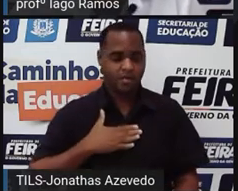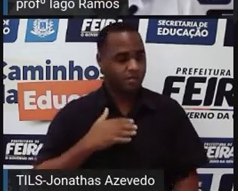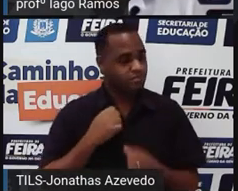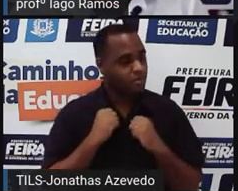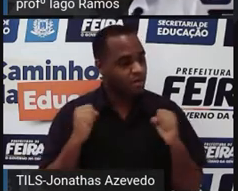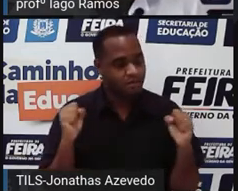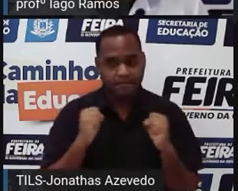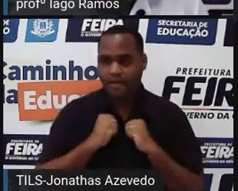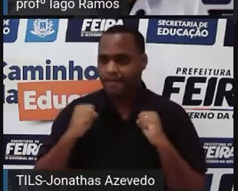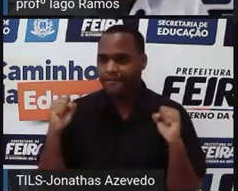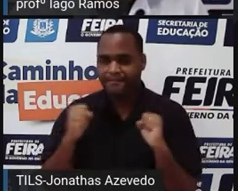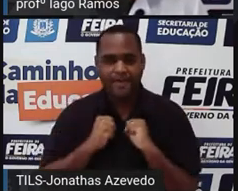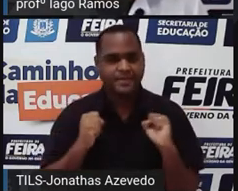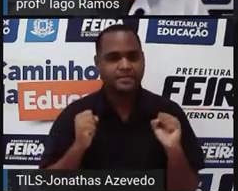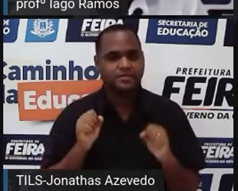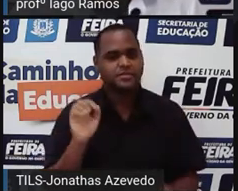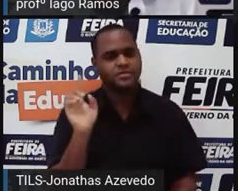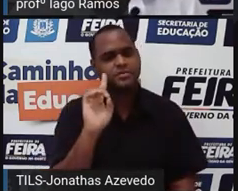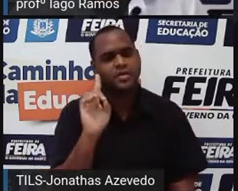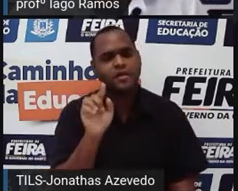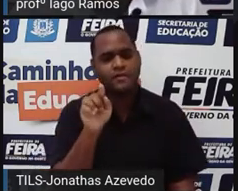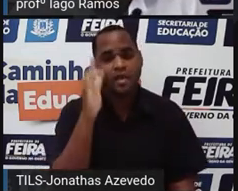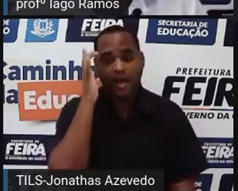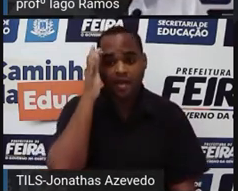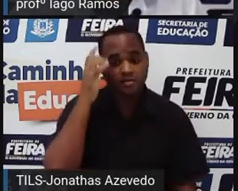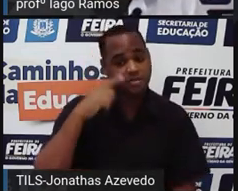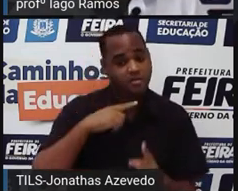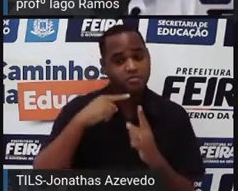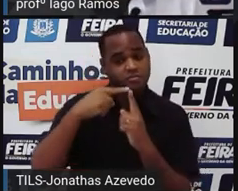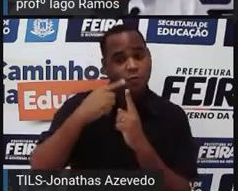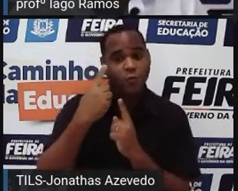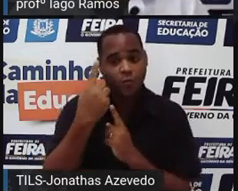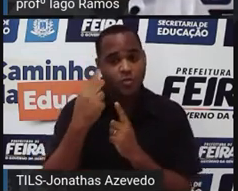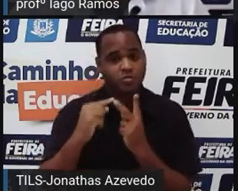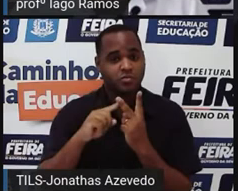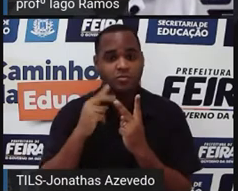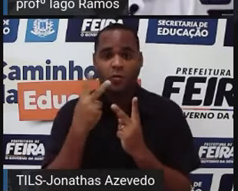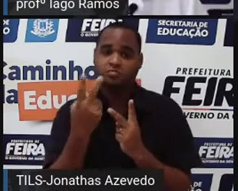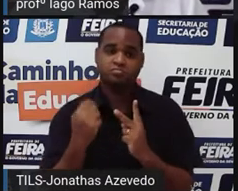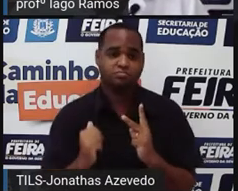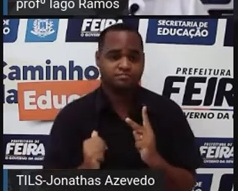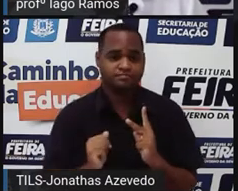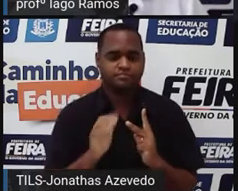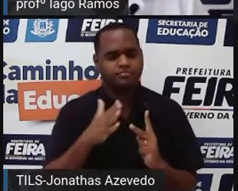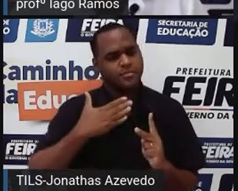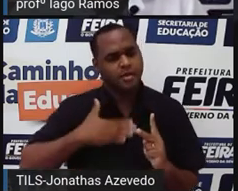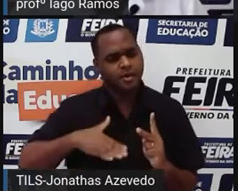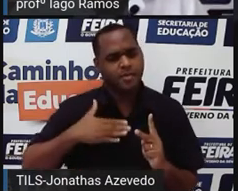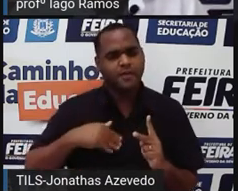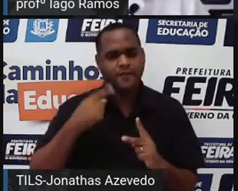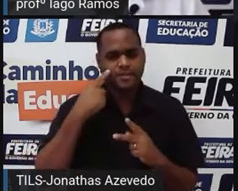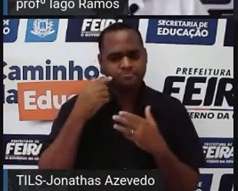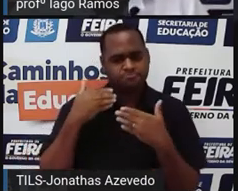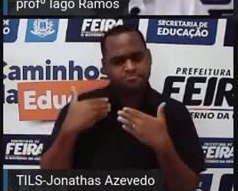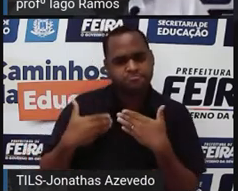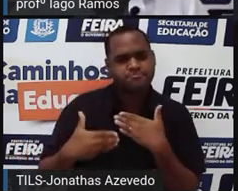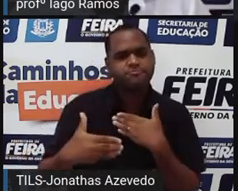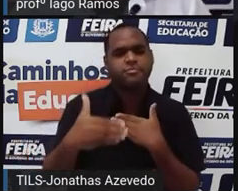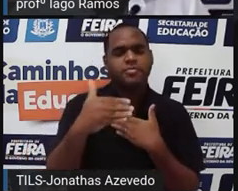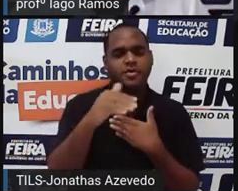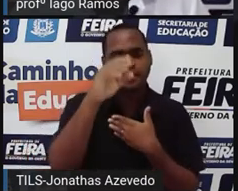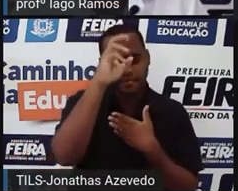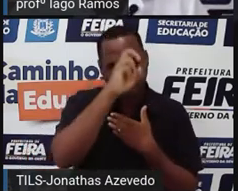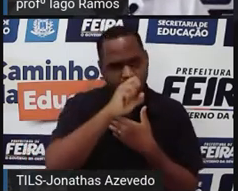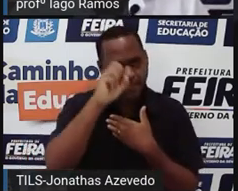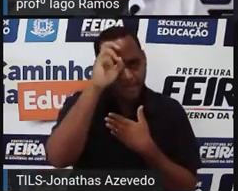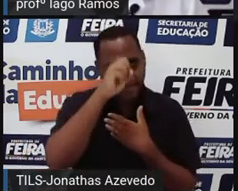desespero, caso você ache que foi número 1 ou número 2, tá bom? A gente vai avançar nessa aula e